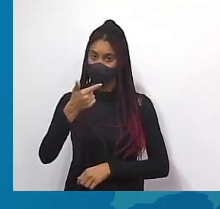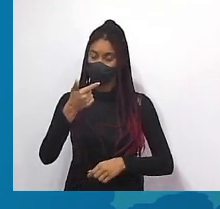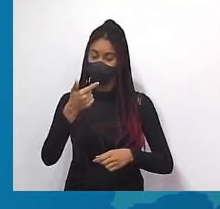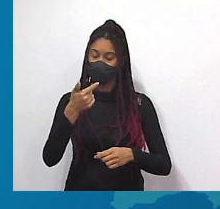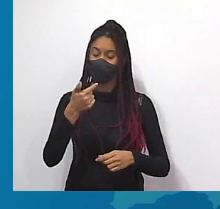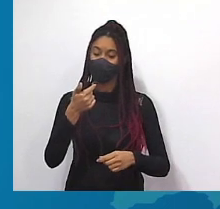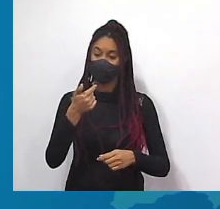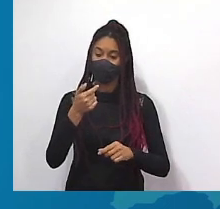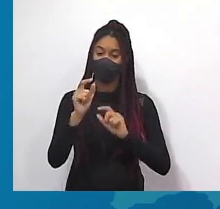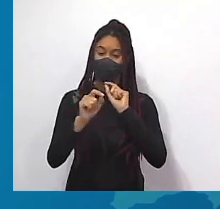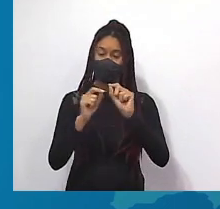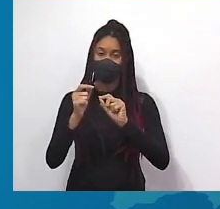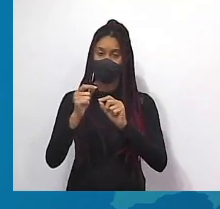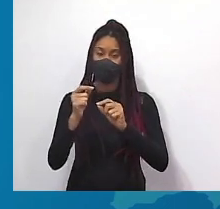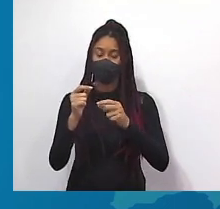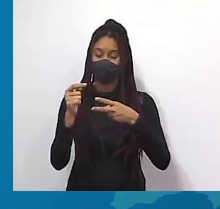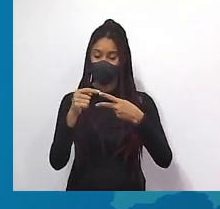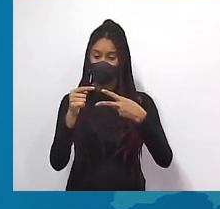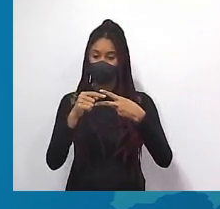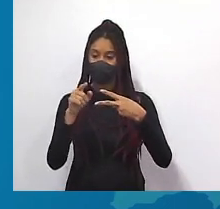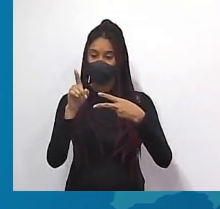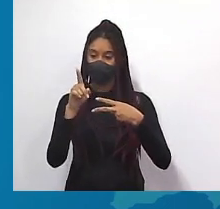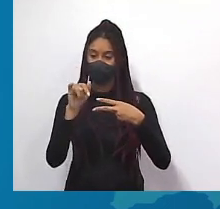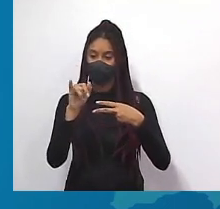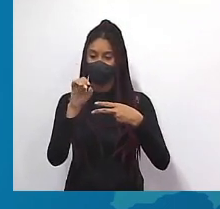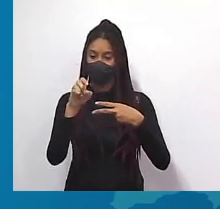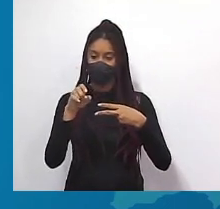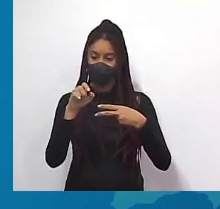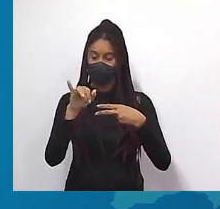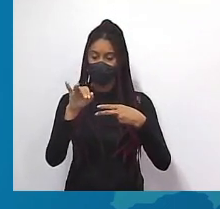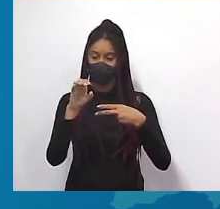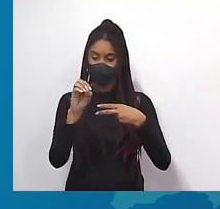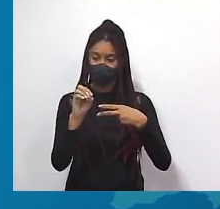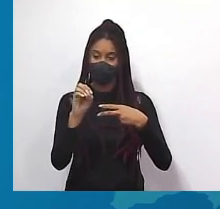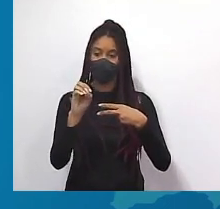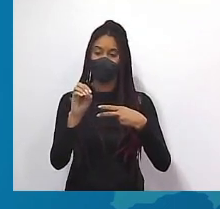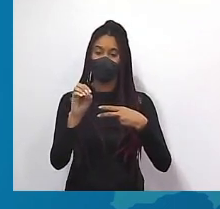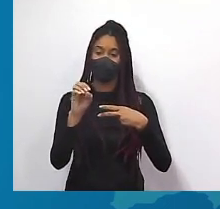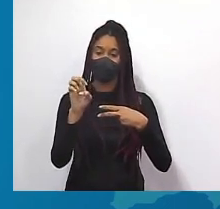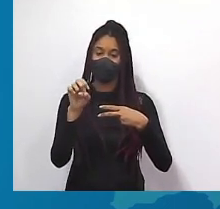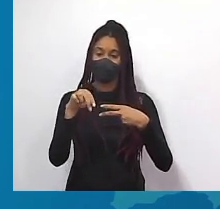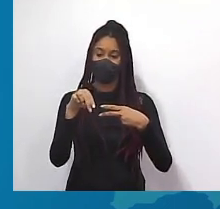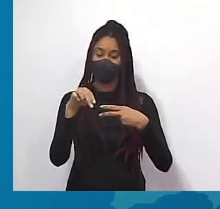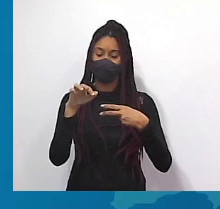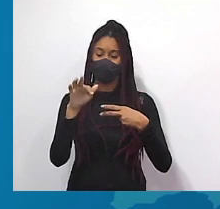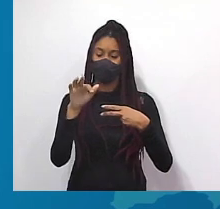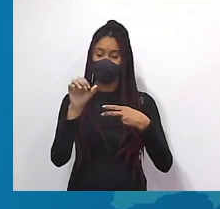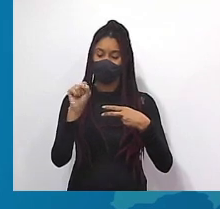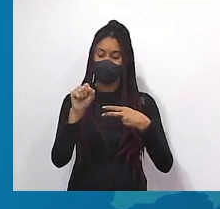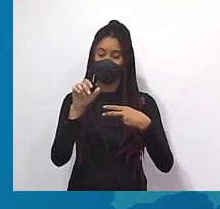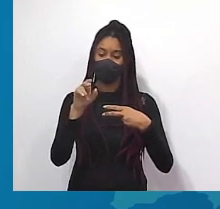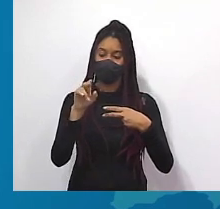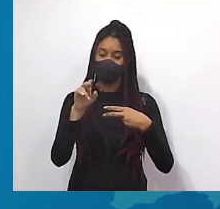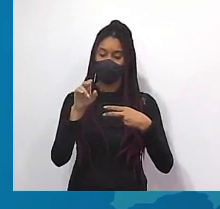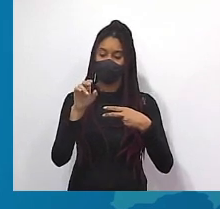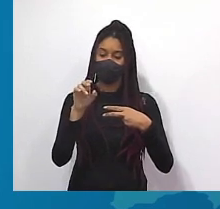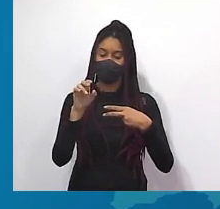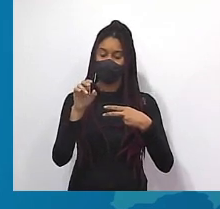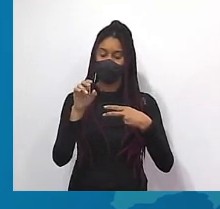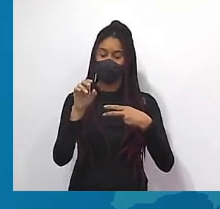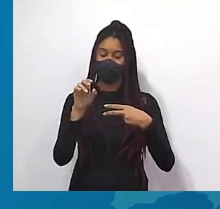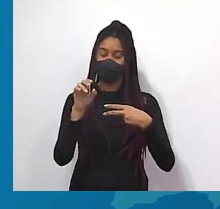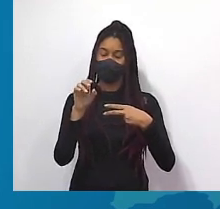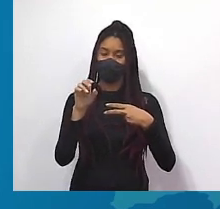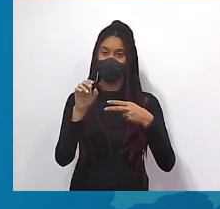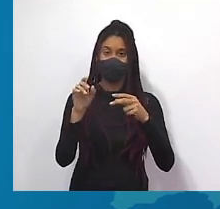ácida é o dióxido de enxofre, né, o SO2, e o dióxido de nitrogênio, tá? Esses